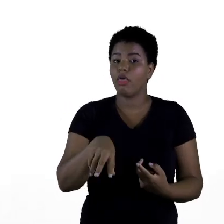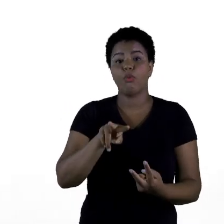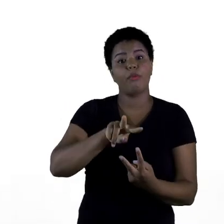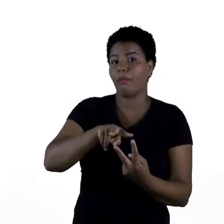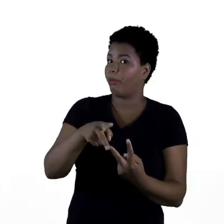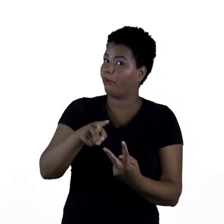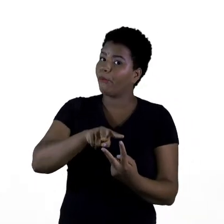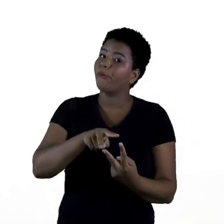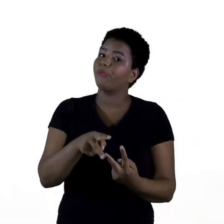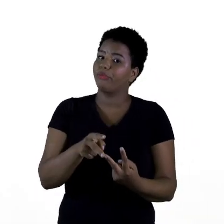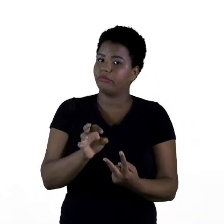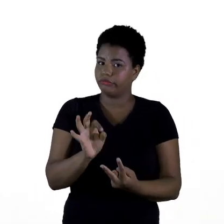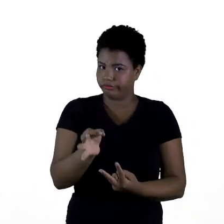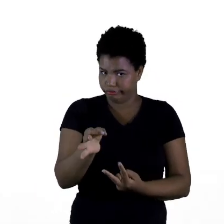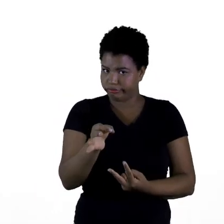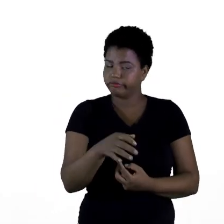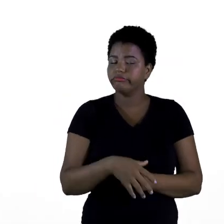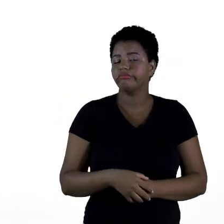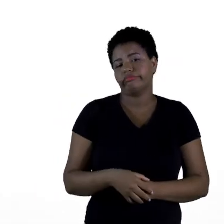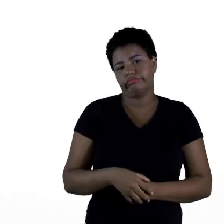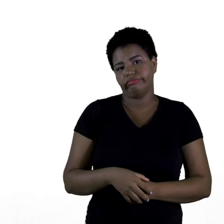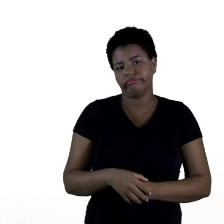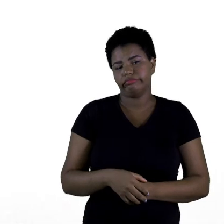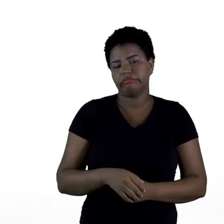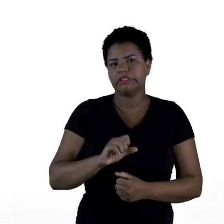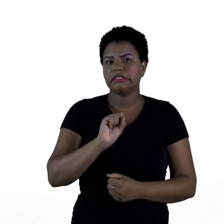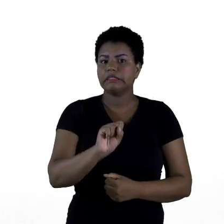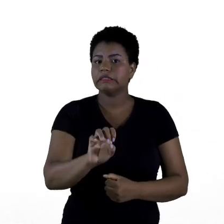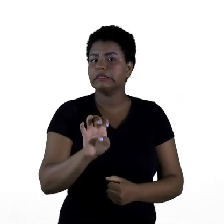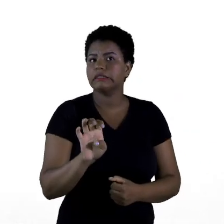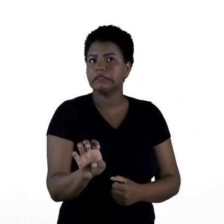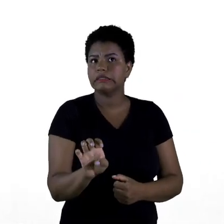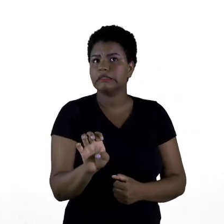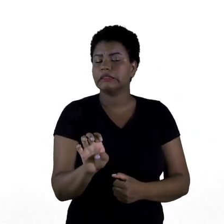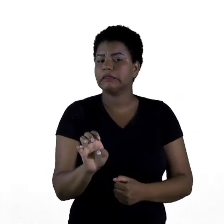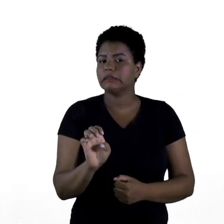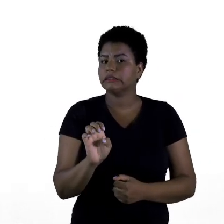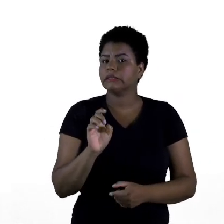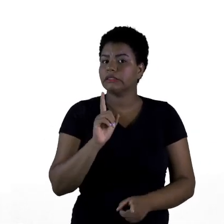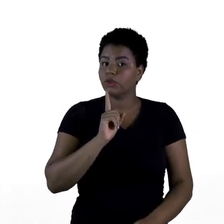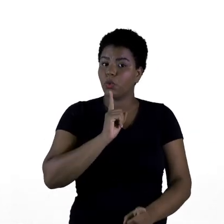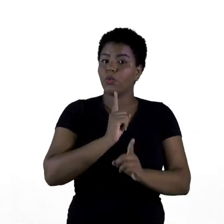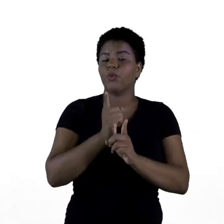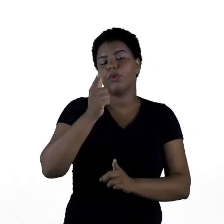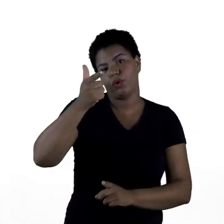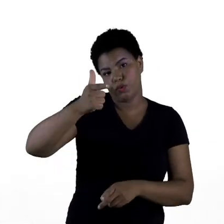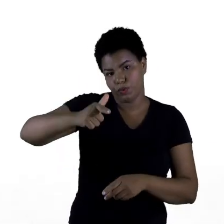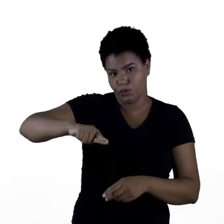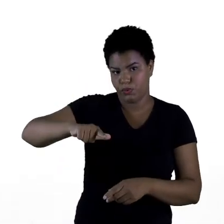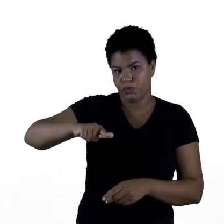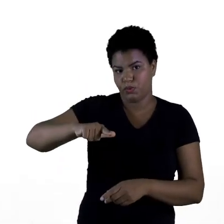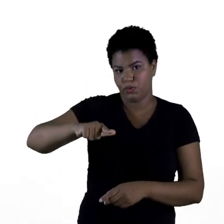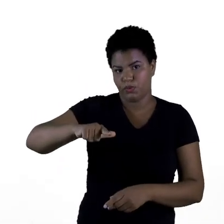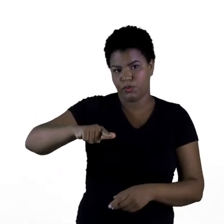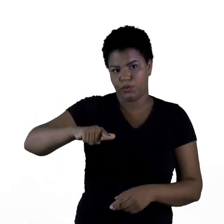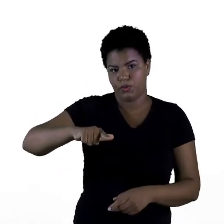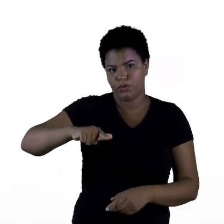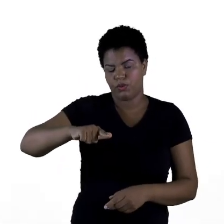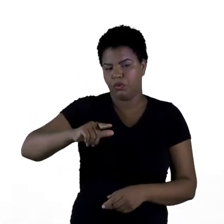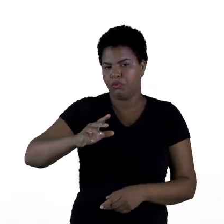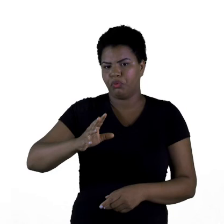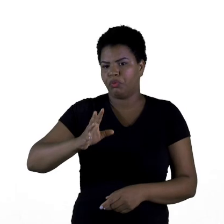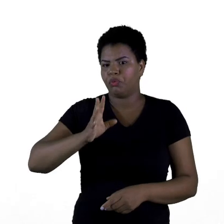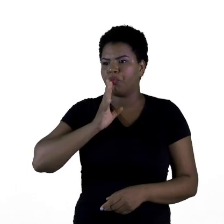hipótese, certinho? Se a encontrasse novamente, não a